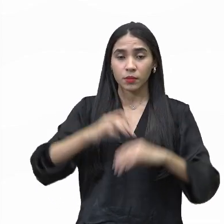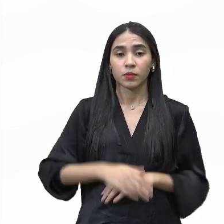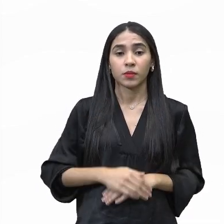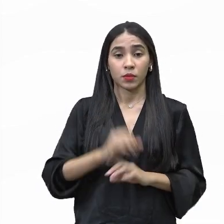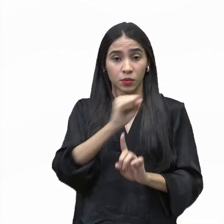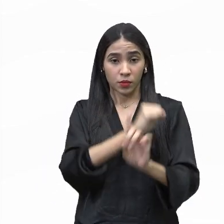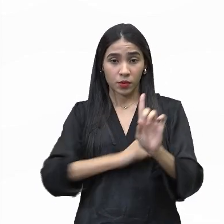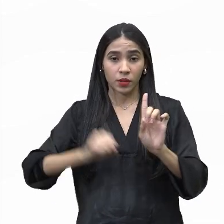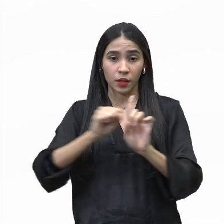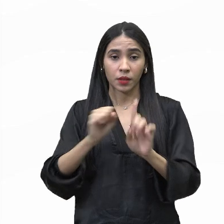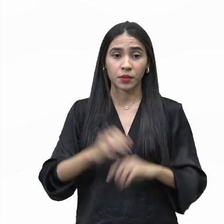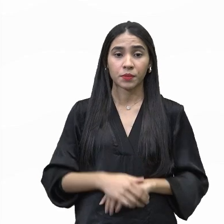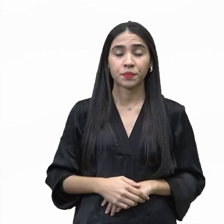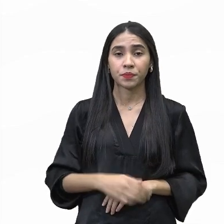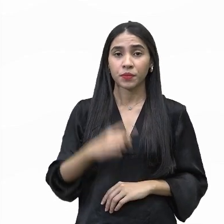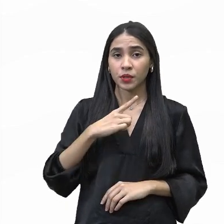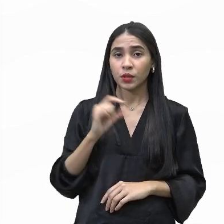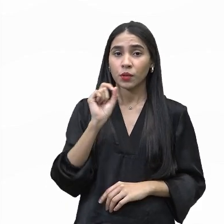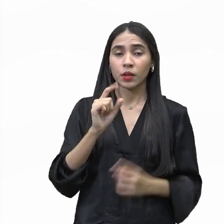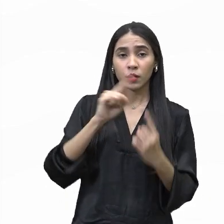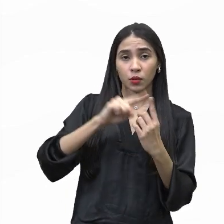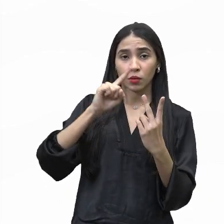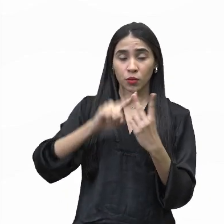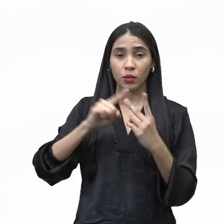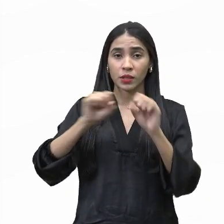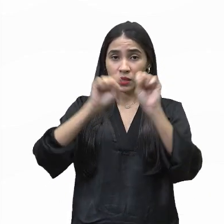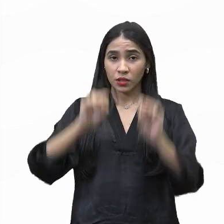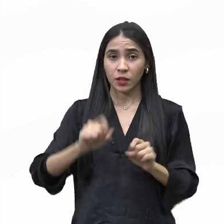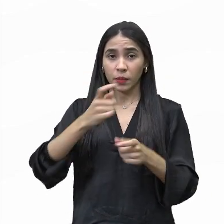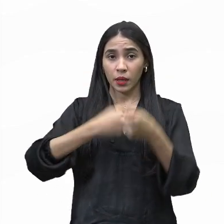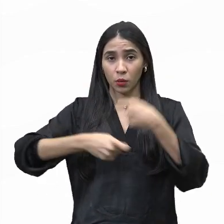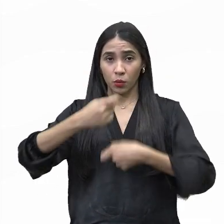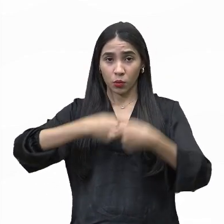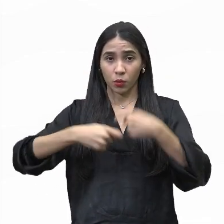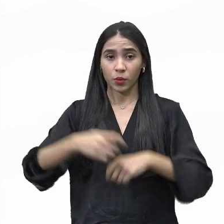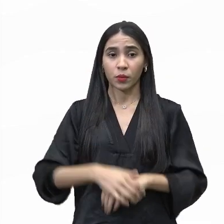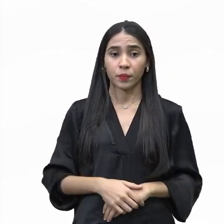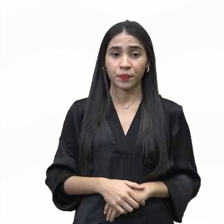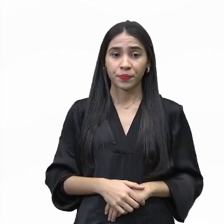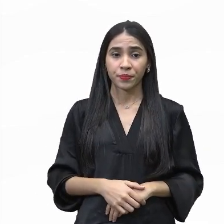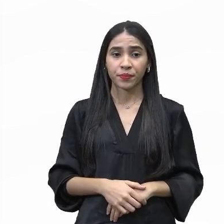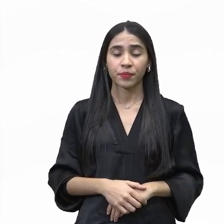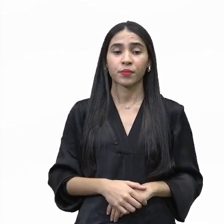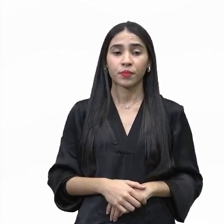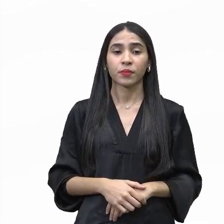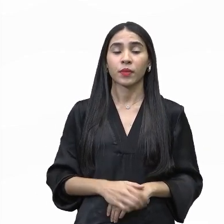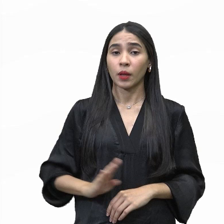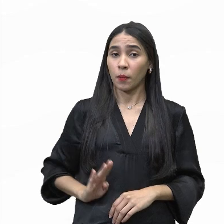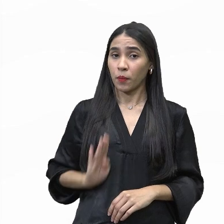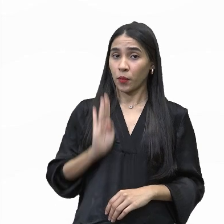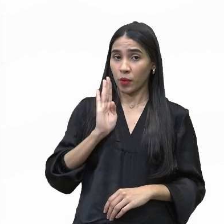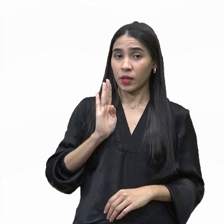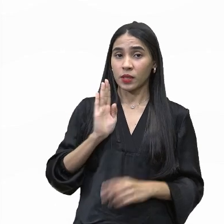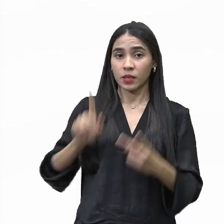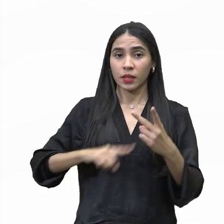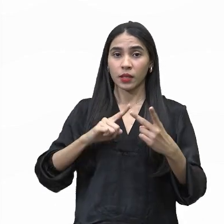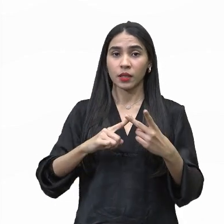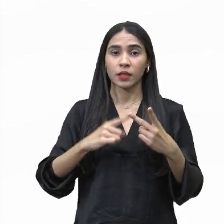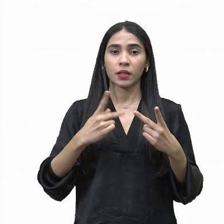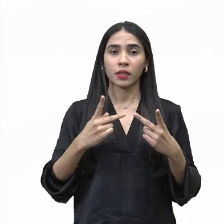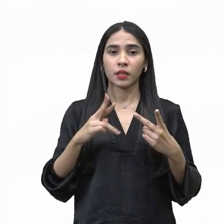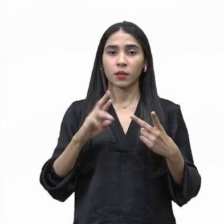sociedade, ela tinha dois modelos econômicos, a burguesia e o